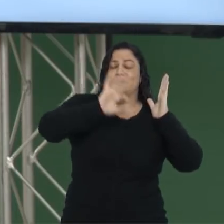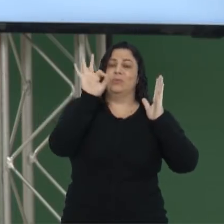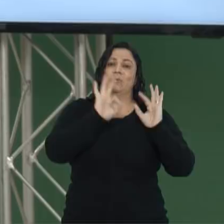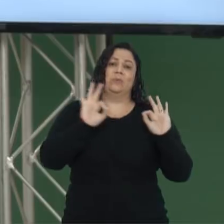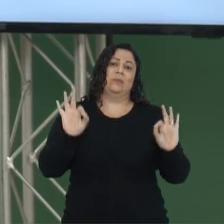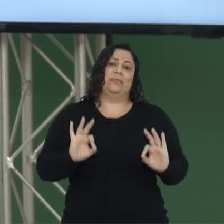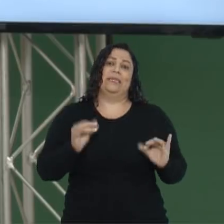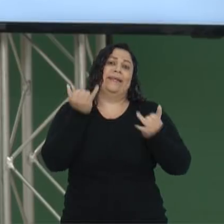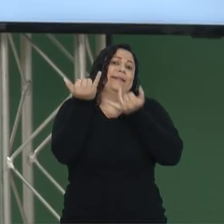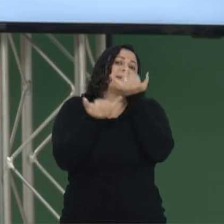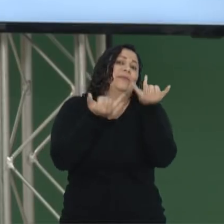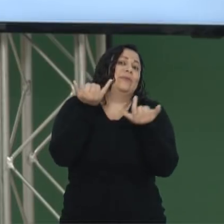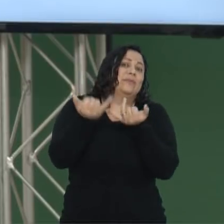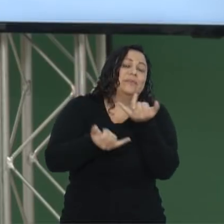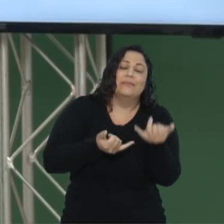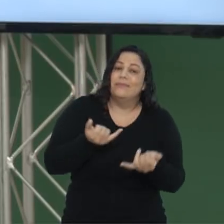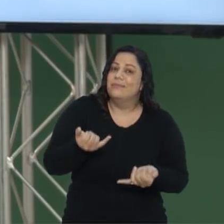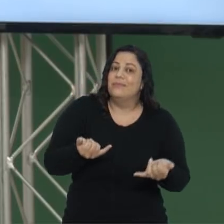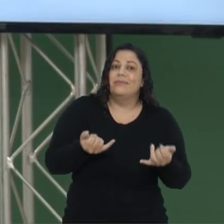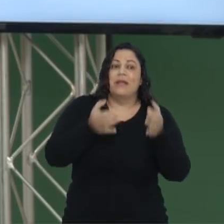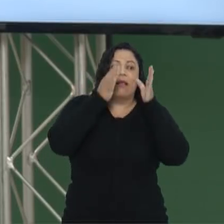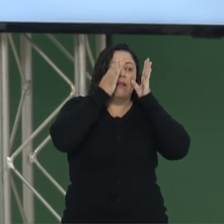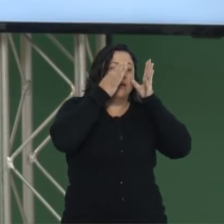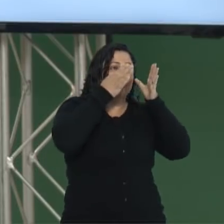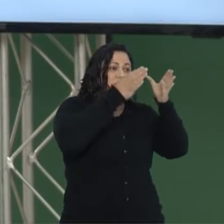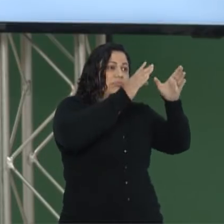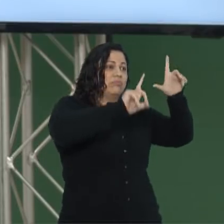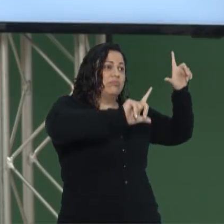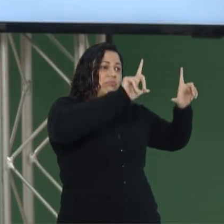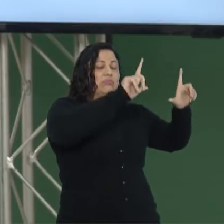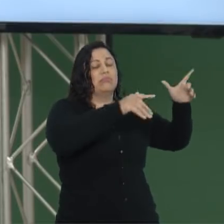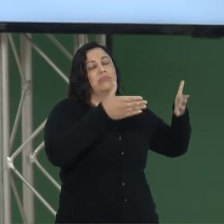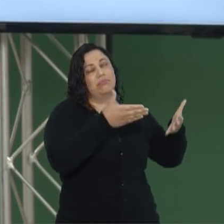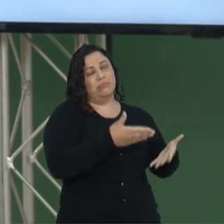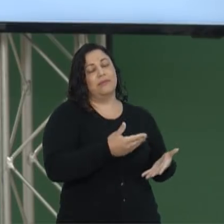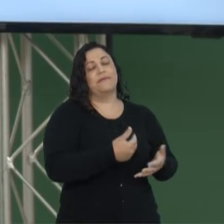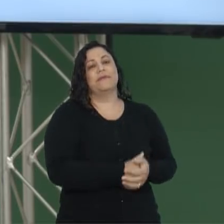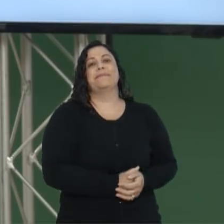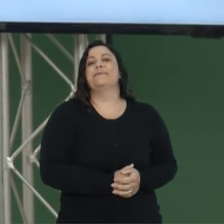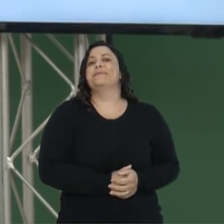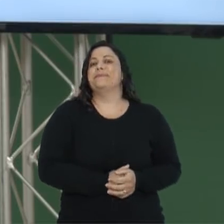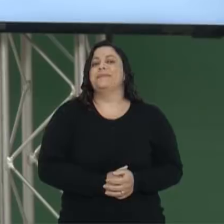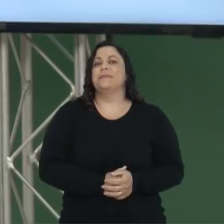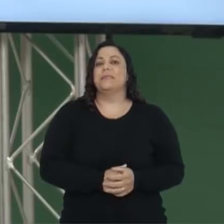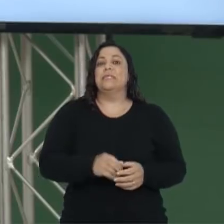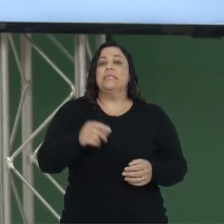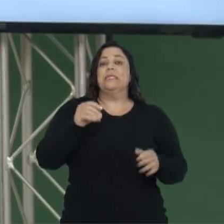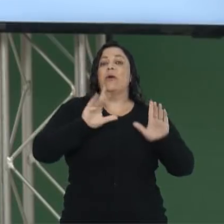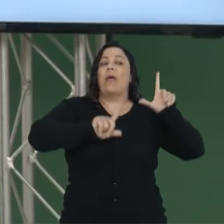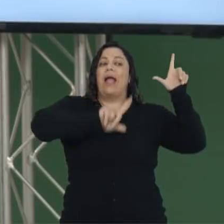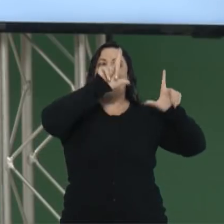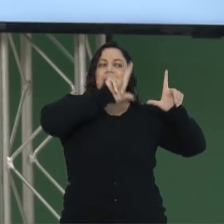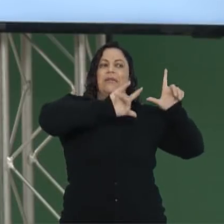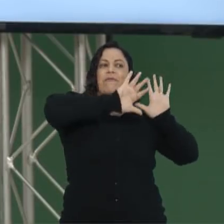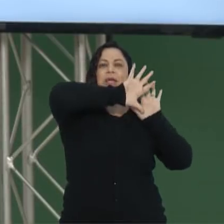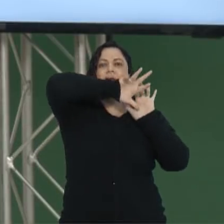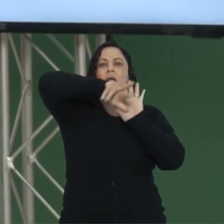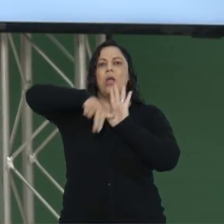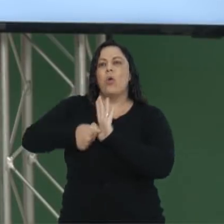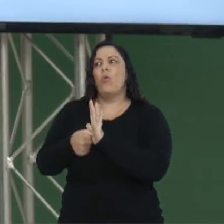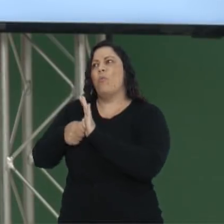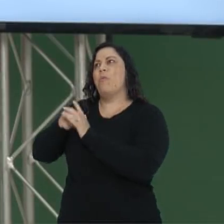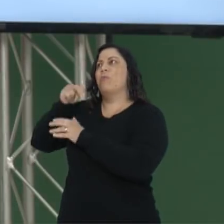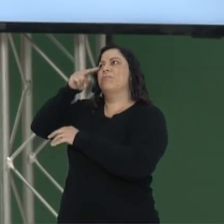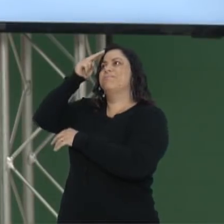fazia brincadeiras diferentes, ficava só ali na frente da TV, né? Então, essa ideia de que a TV roubou a imaginação dele,